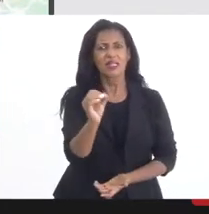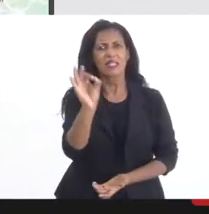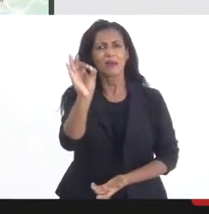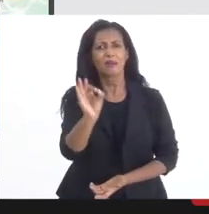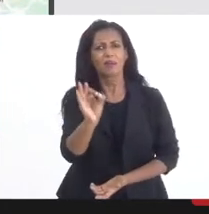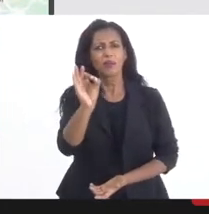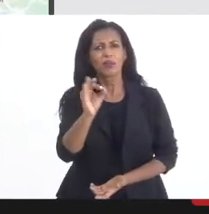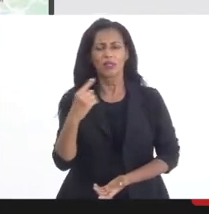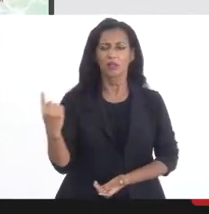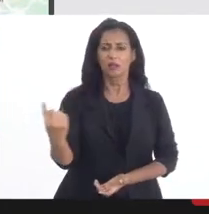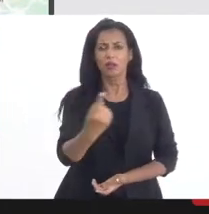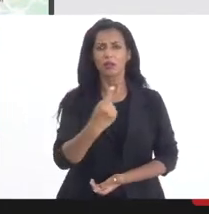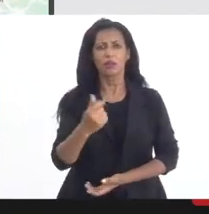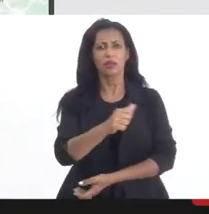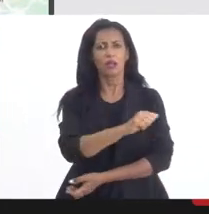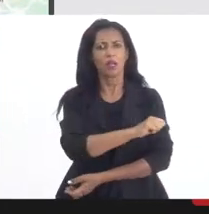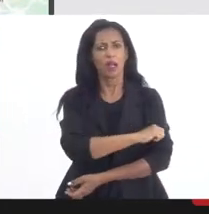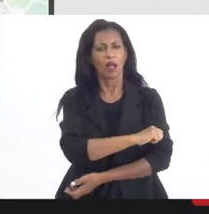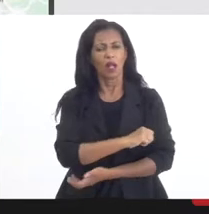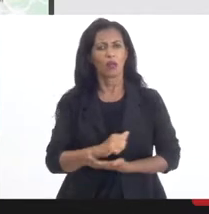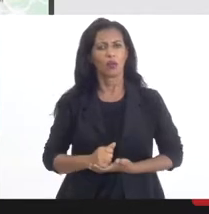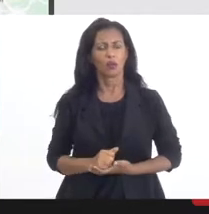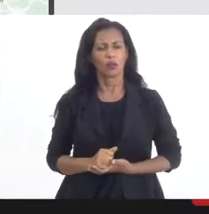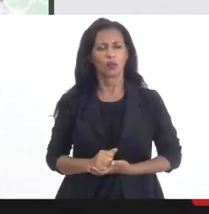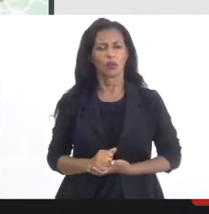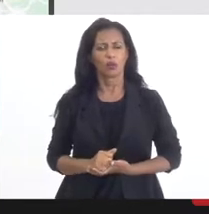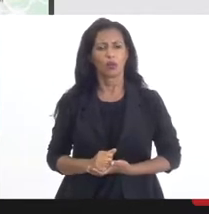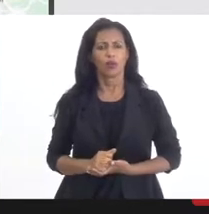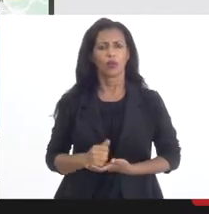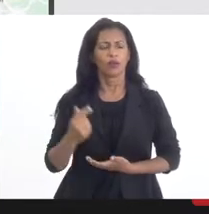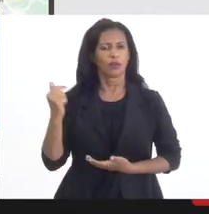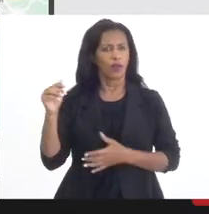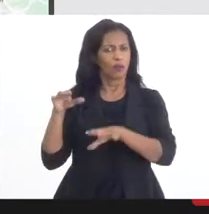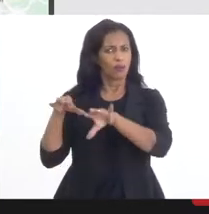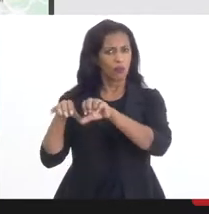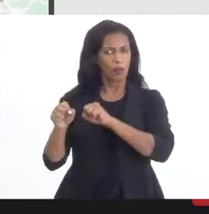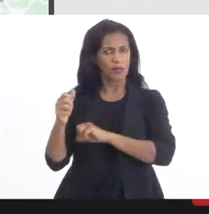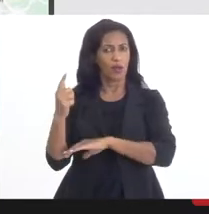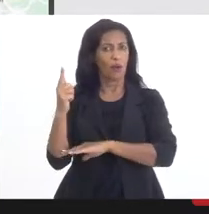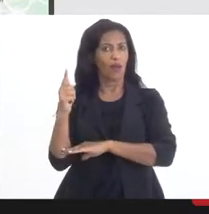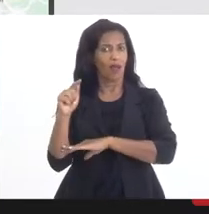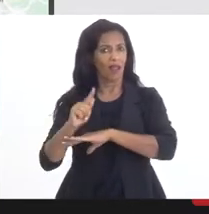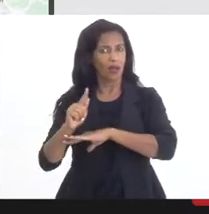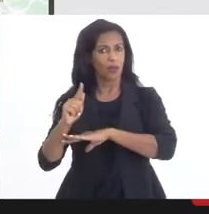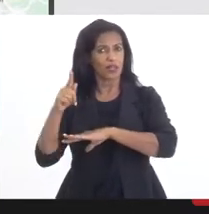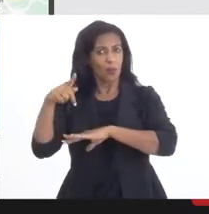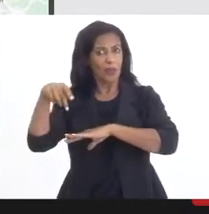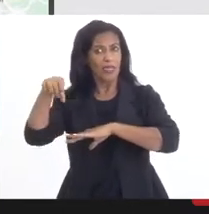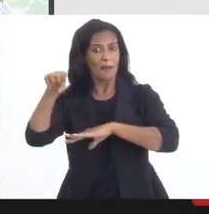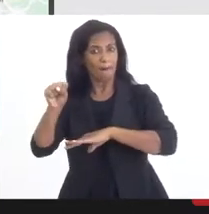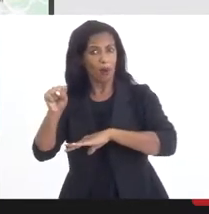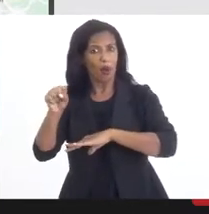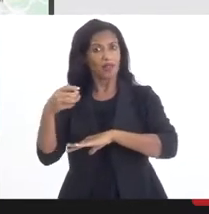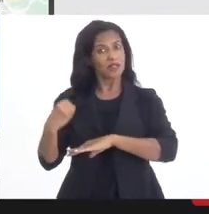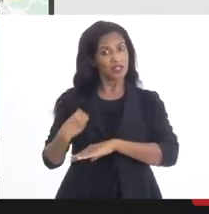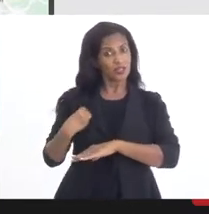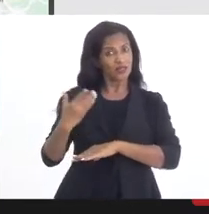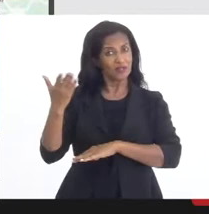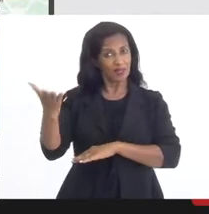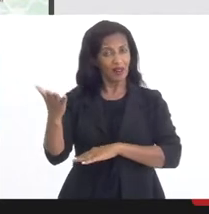60% dos nossos alunos da graduação e pós-graduação são moradores ou trabalham na Zona Oeste.